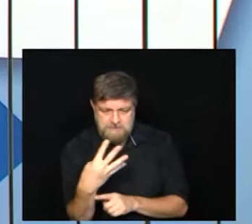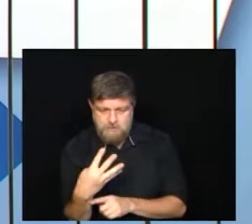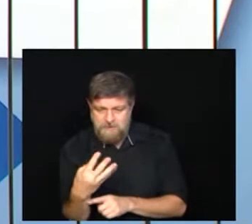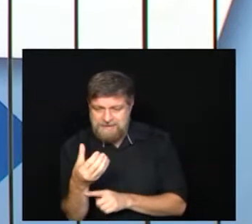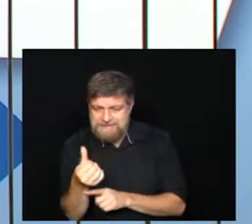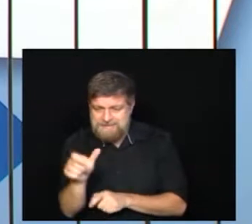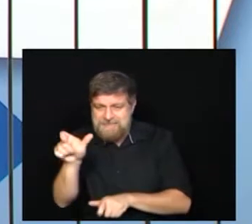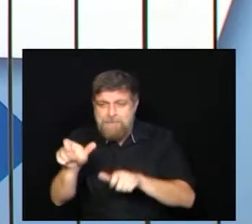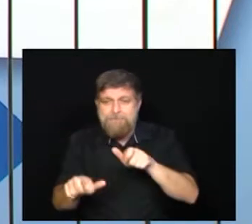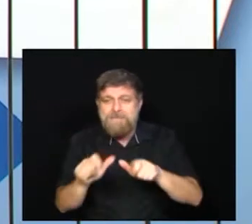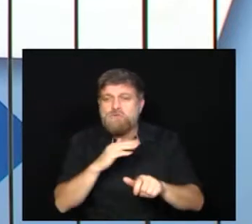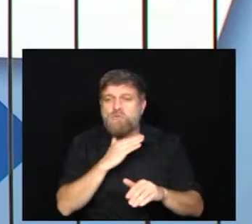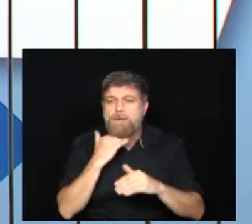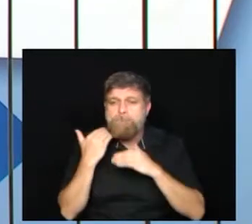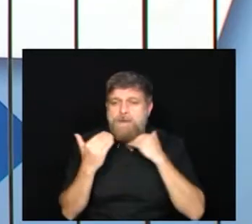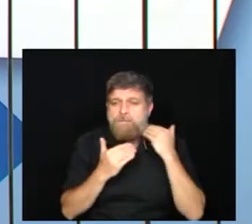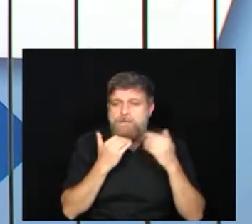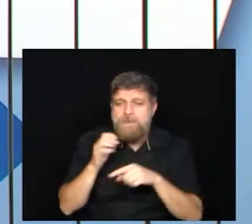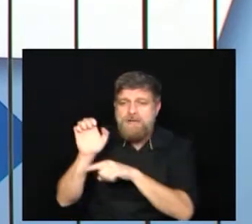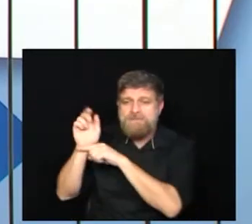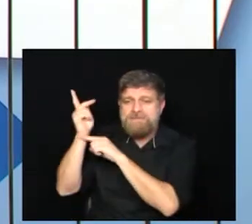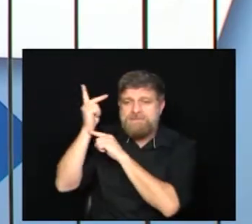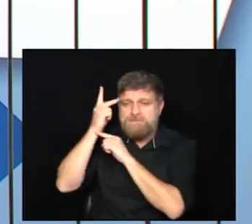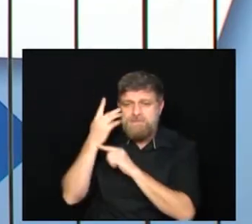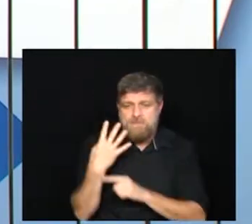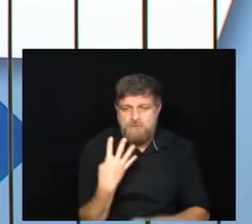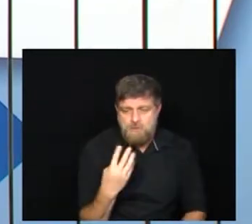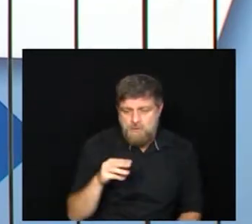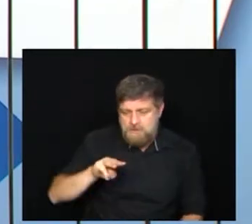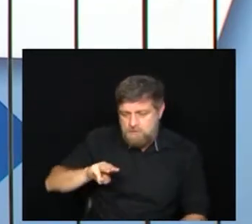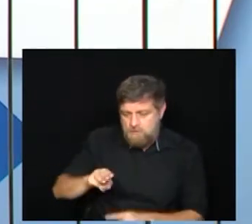595.446 óbitos. No estado de São Paulo, são